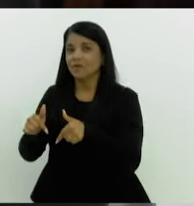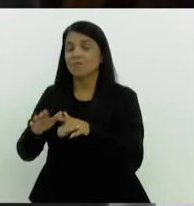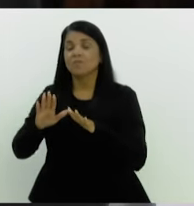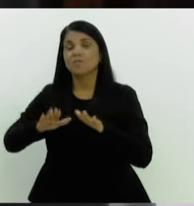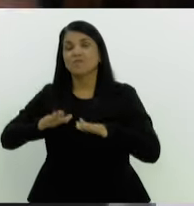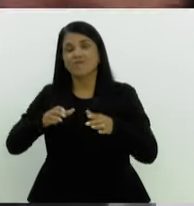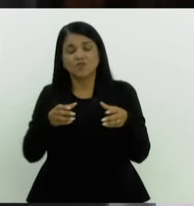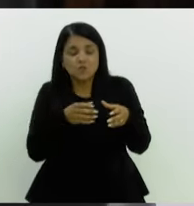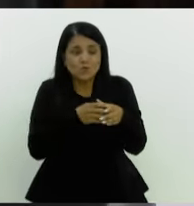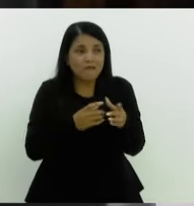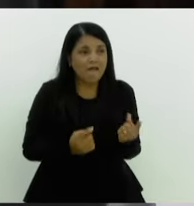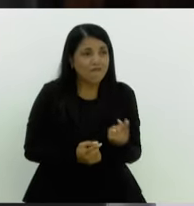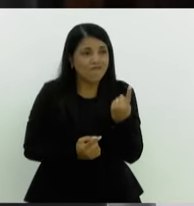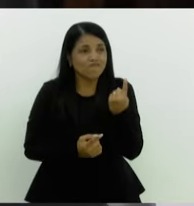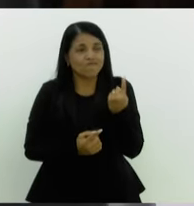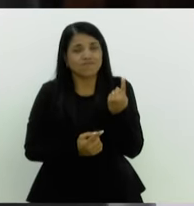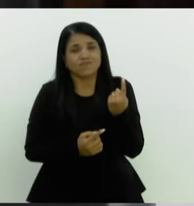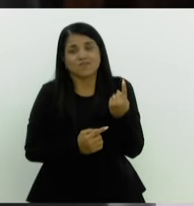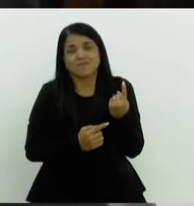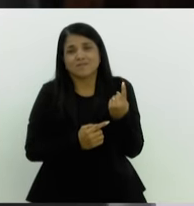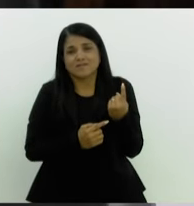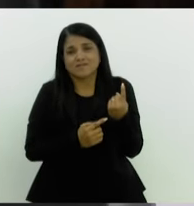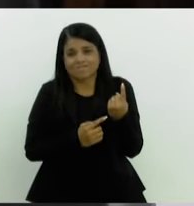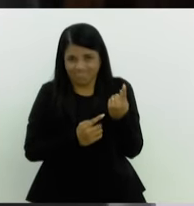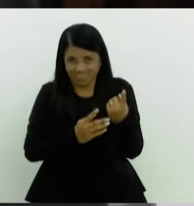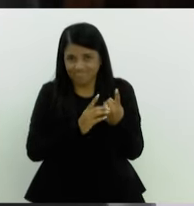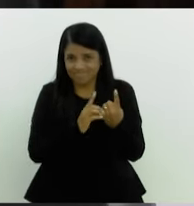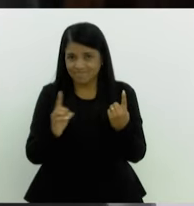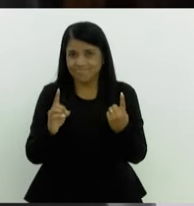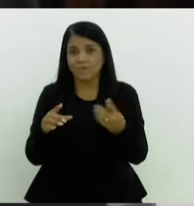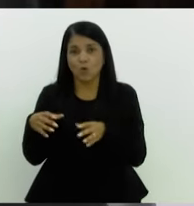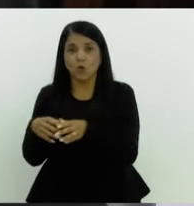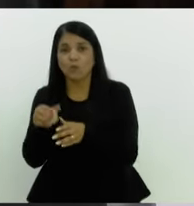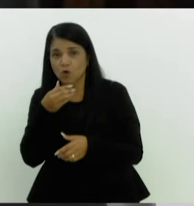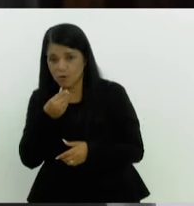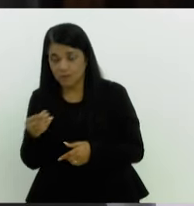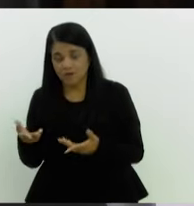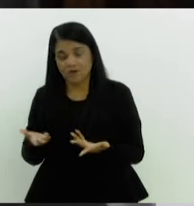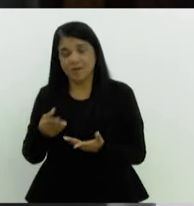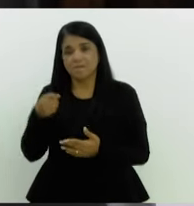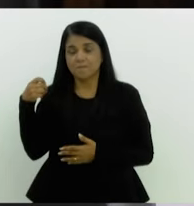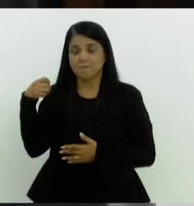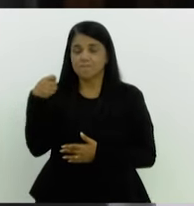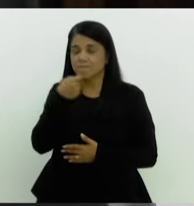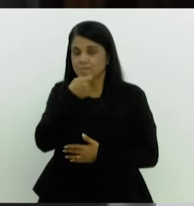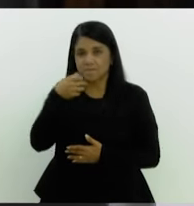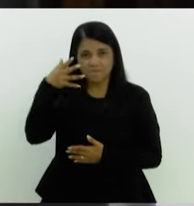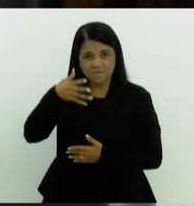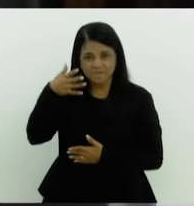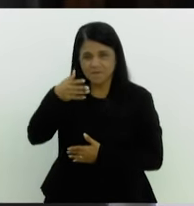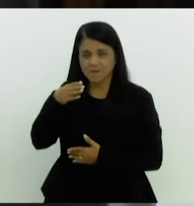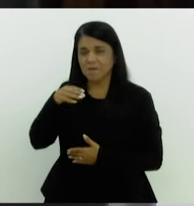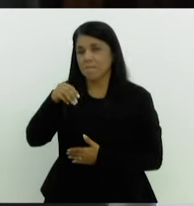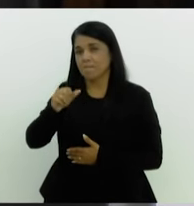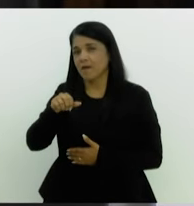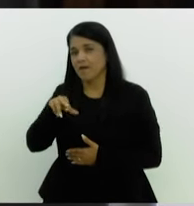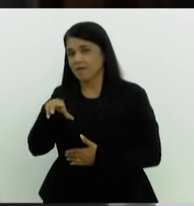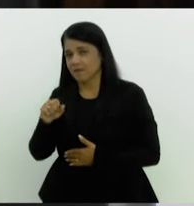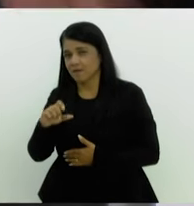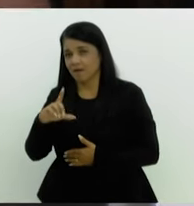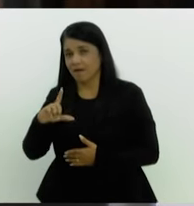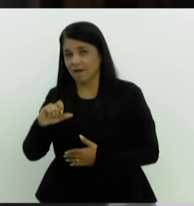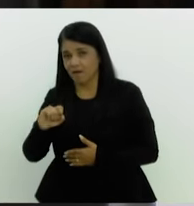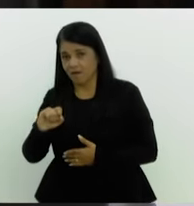isoladas na verdade a gente ia passar agora pr pra Maria Cláudia essa mulher incrível que tá aqui do meu lado mas